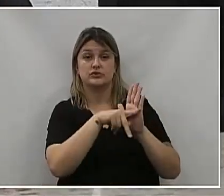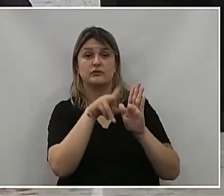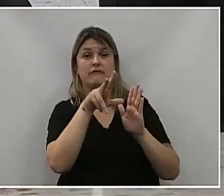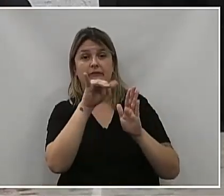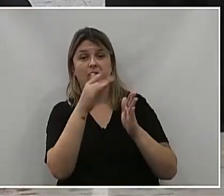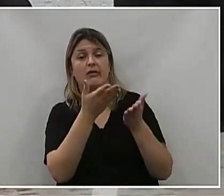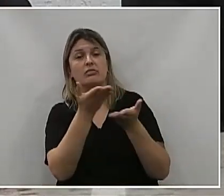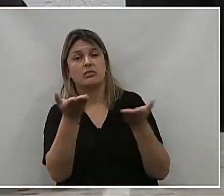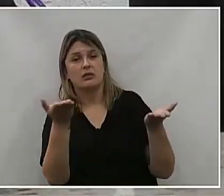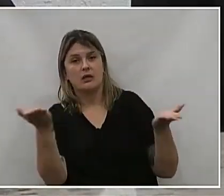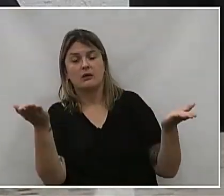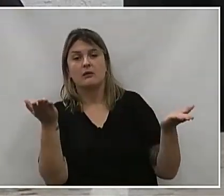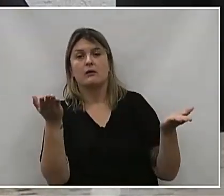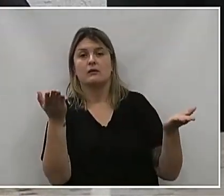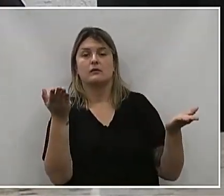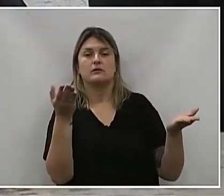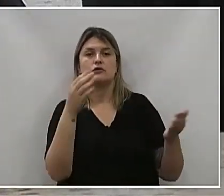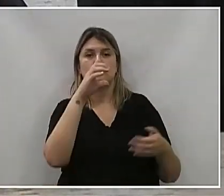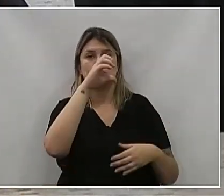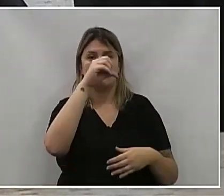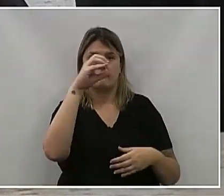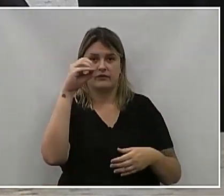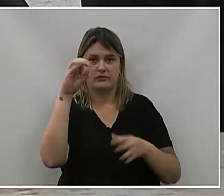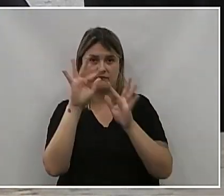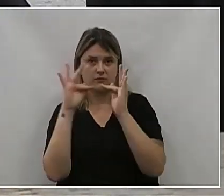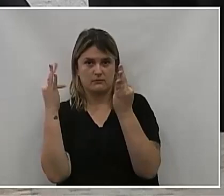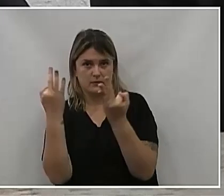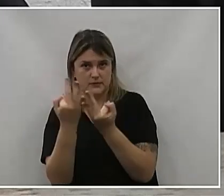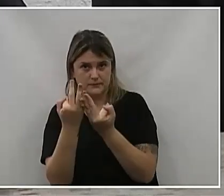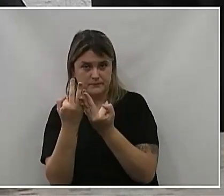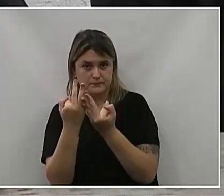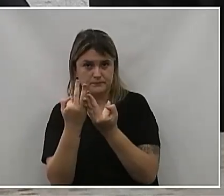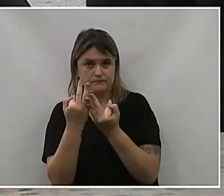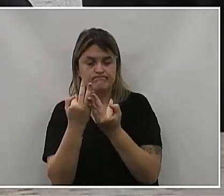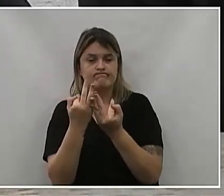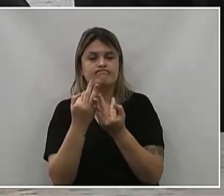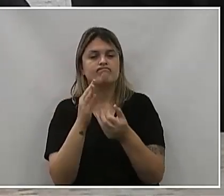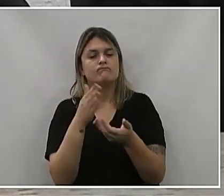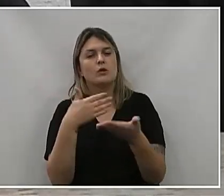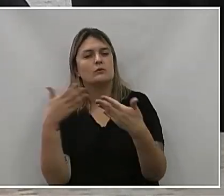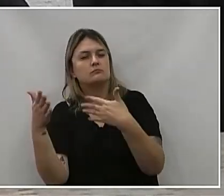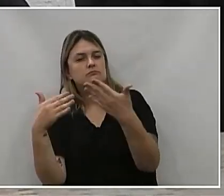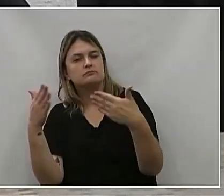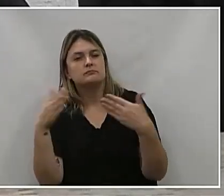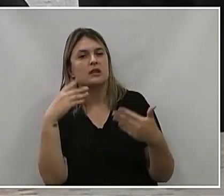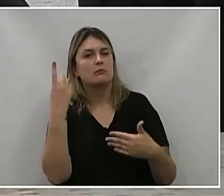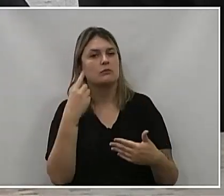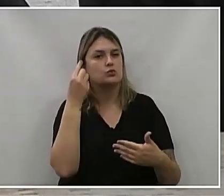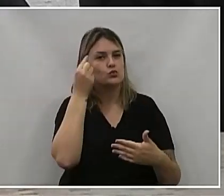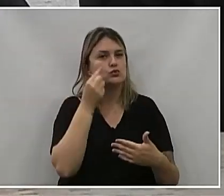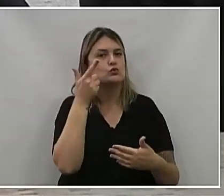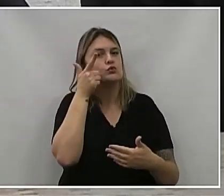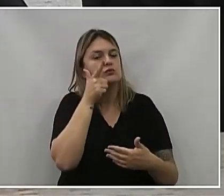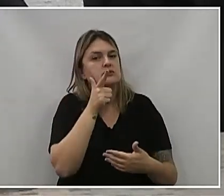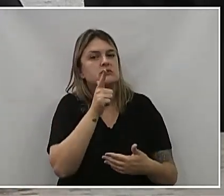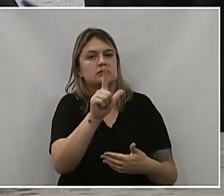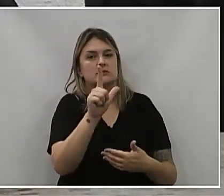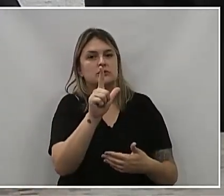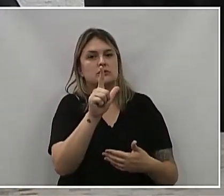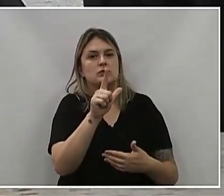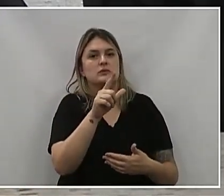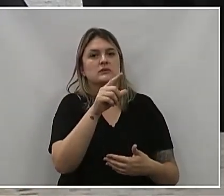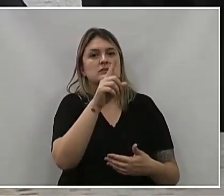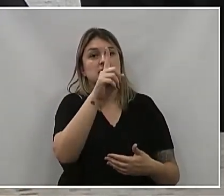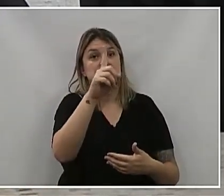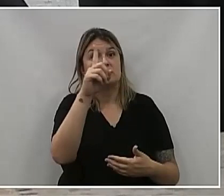atender, era para atender 90 famílias, e pela articulação do deputado Ussen, foi estendido